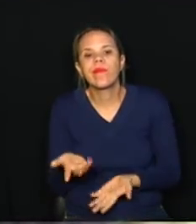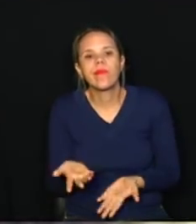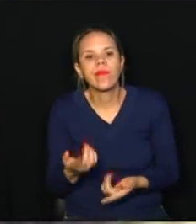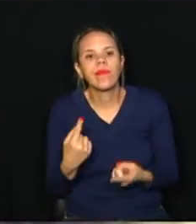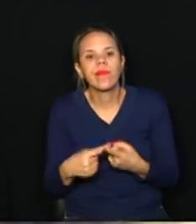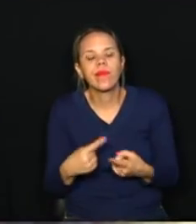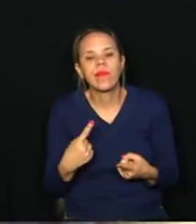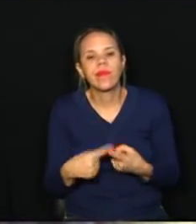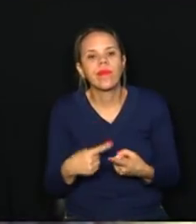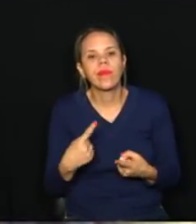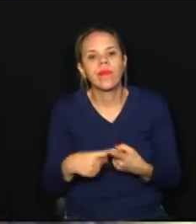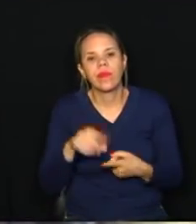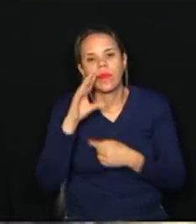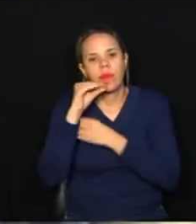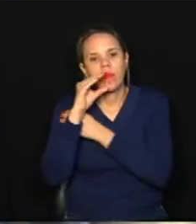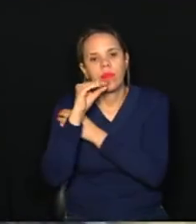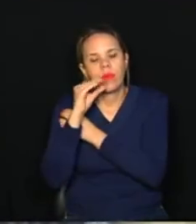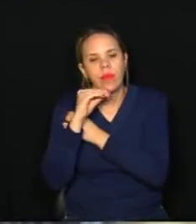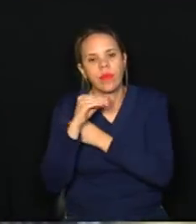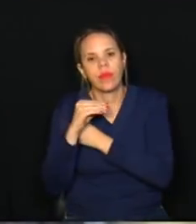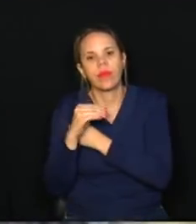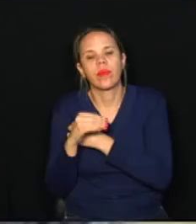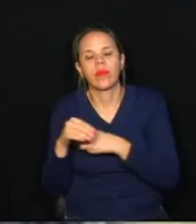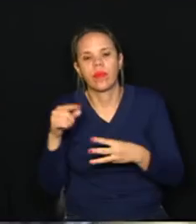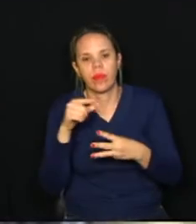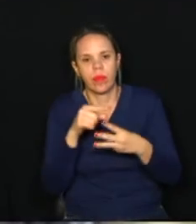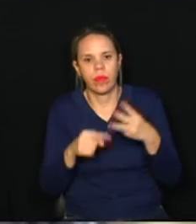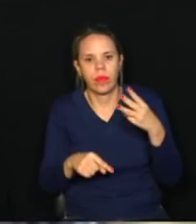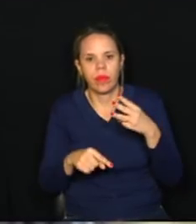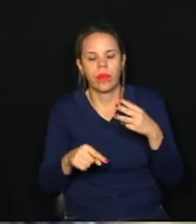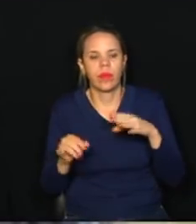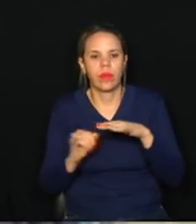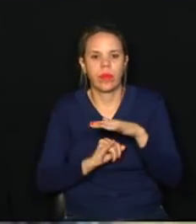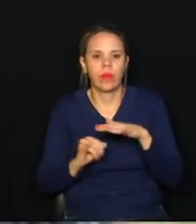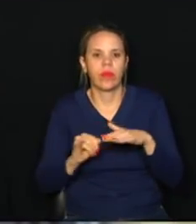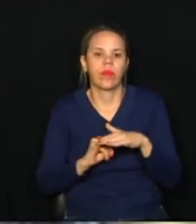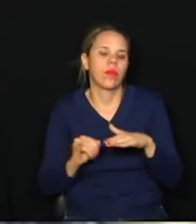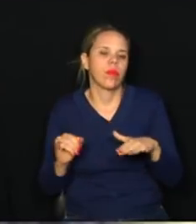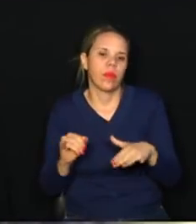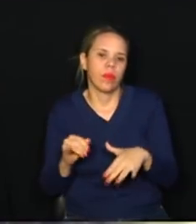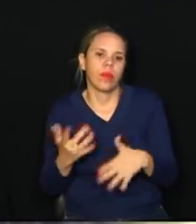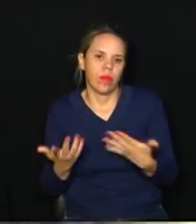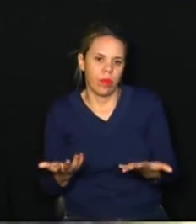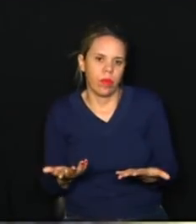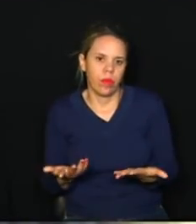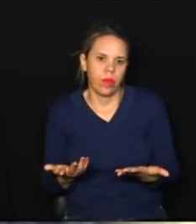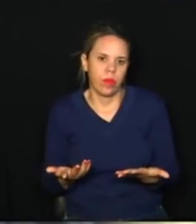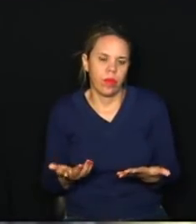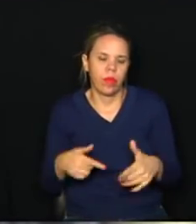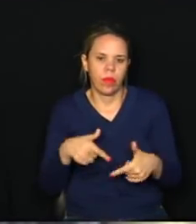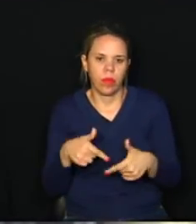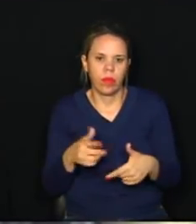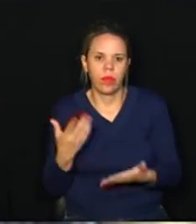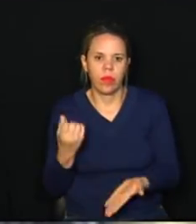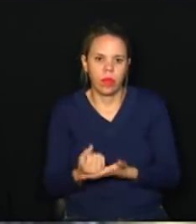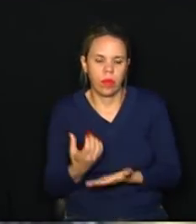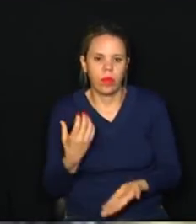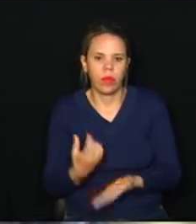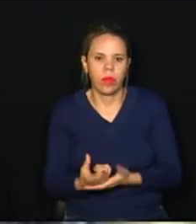porque os funcionários dos 4 dos 3 institutos são estatutários. Vão continuar